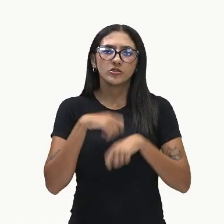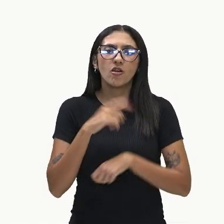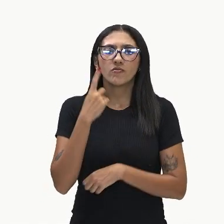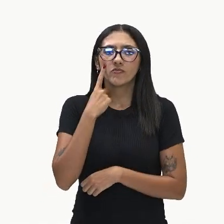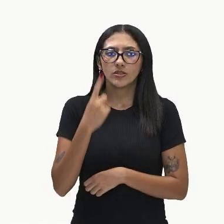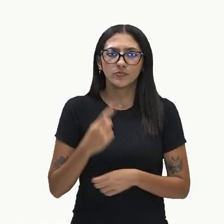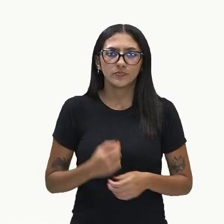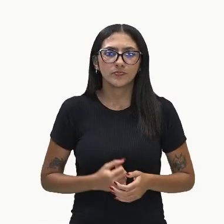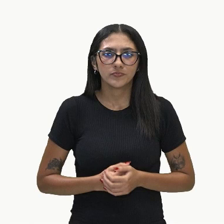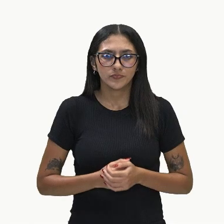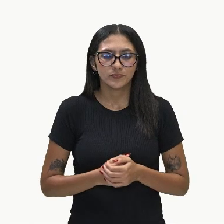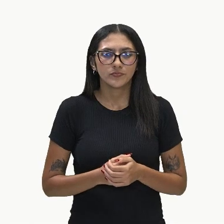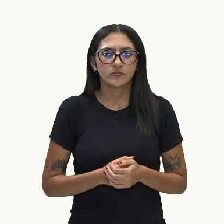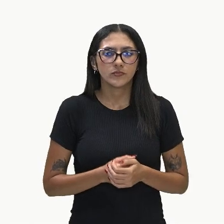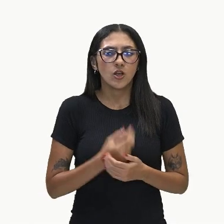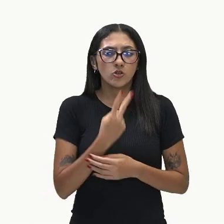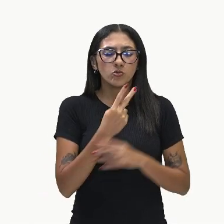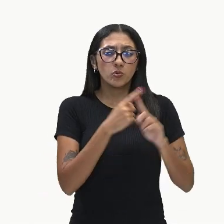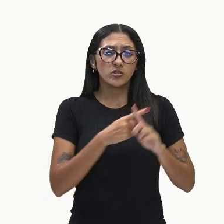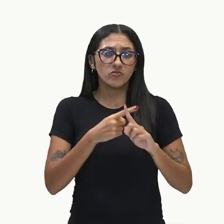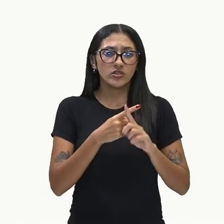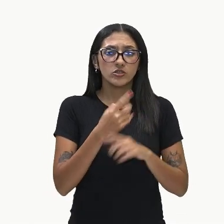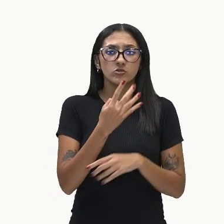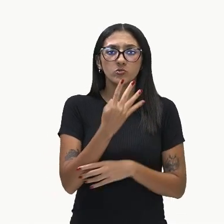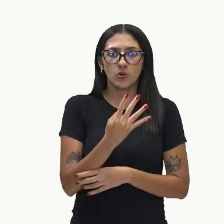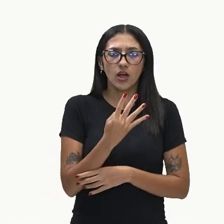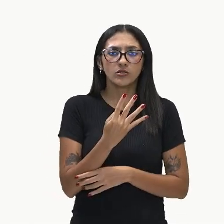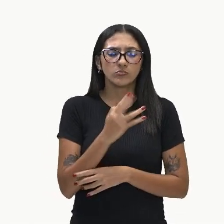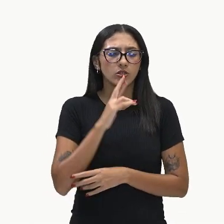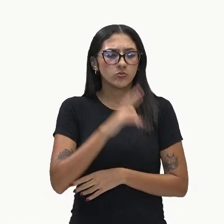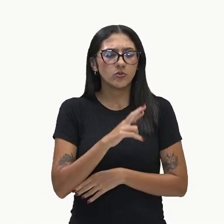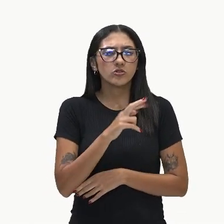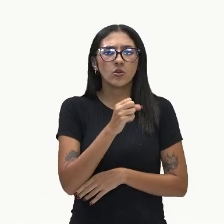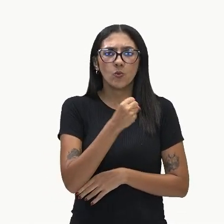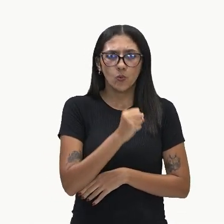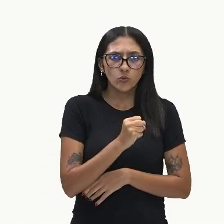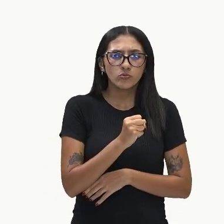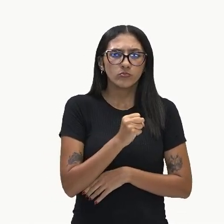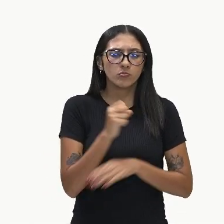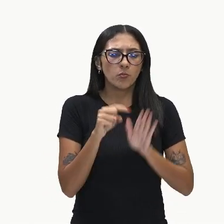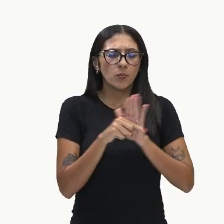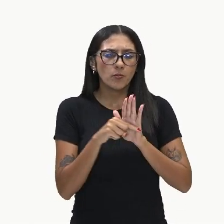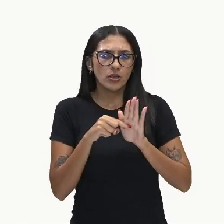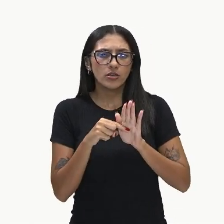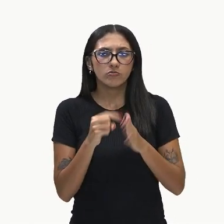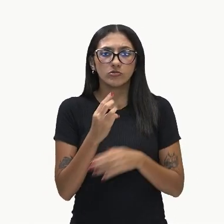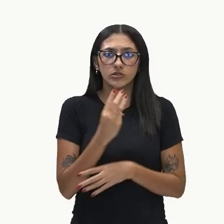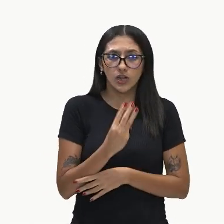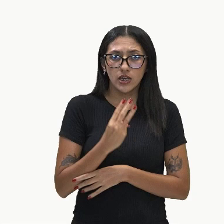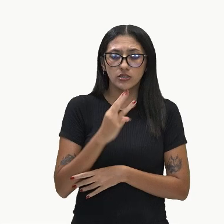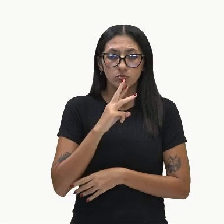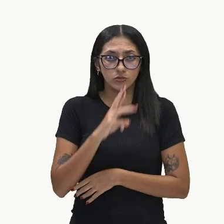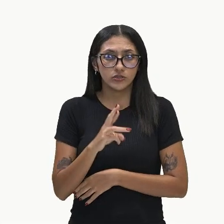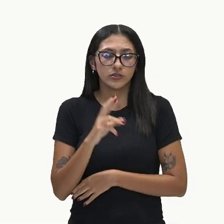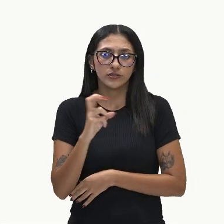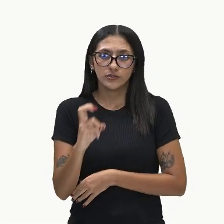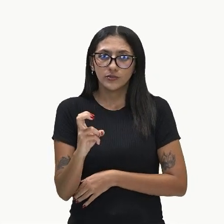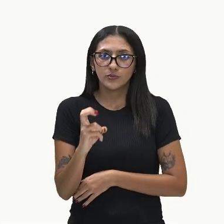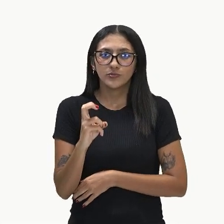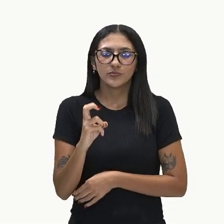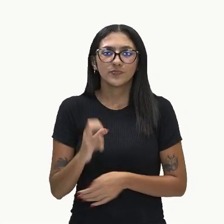4, tá? 2 vezes 4 é 8. 8 menos 3 é 5, tá